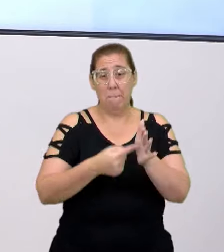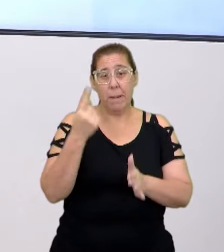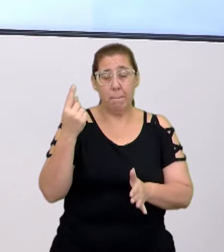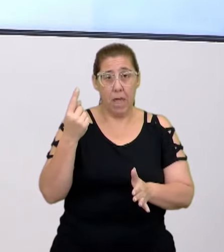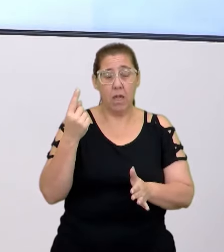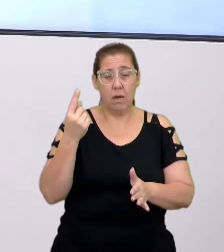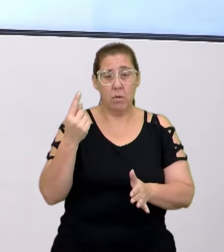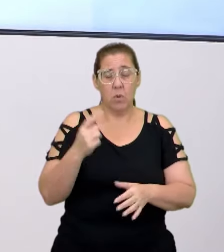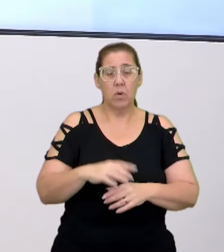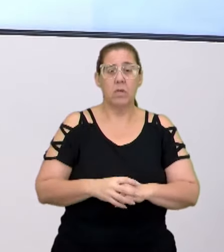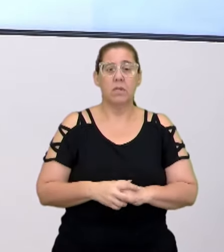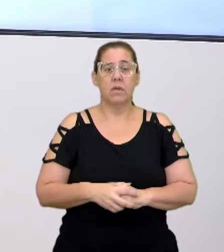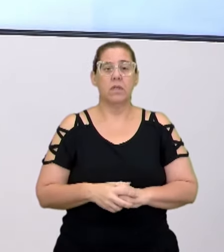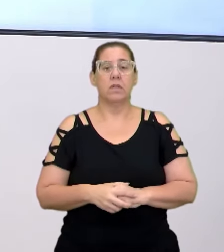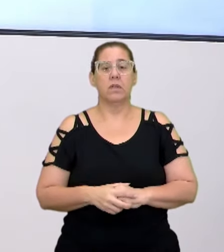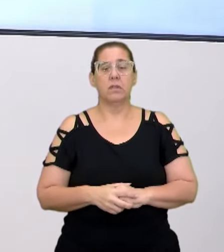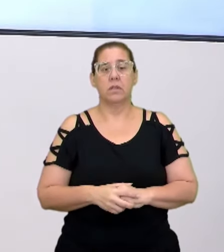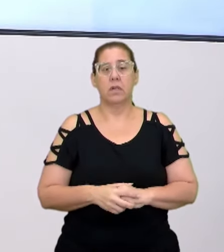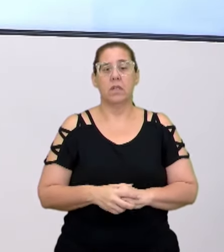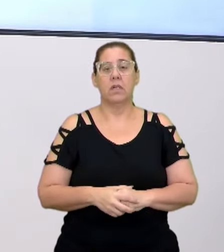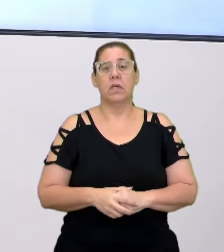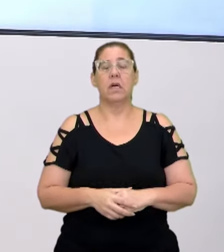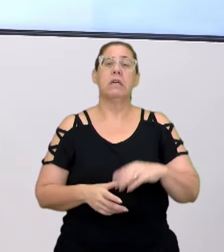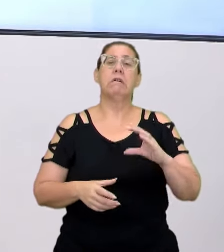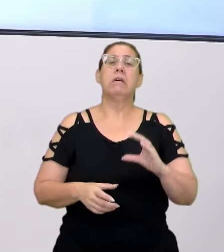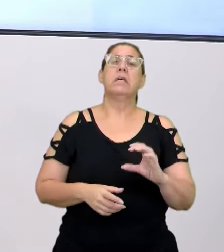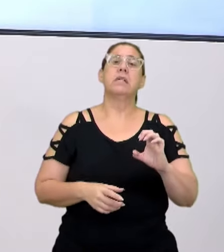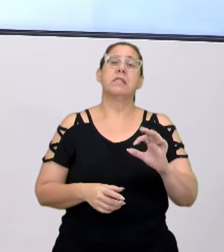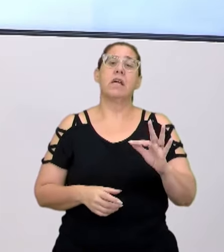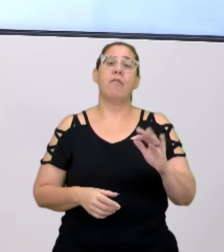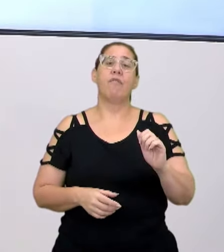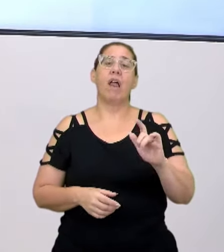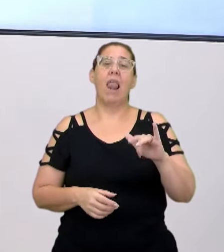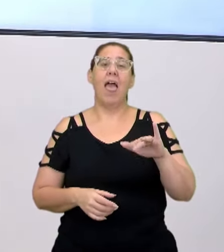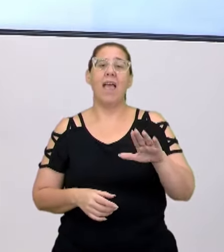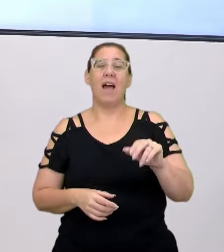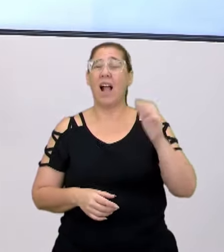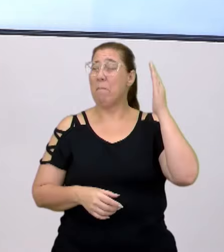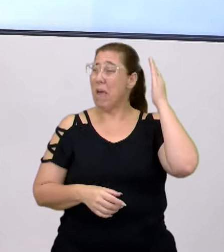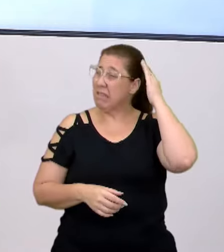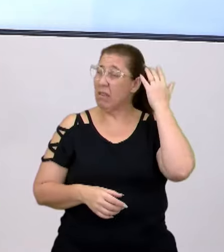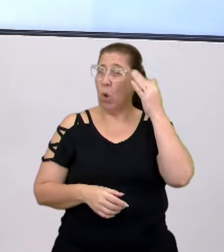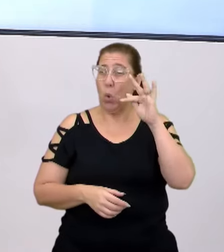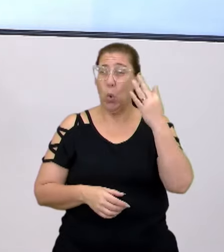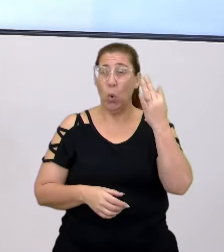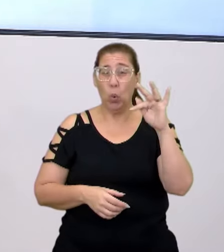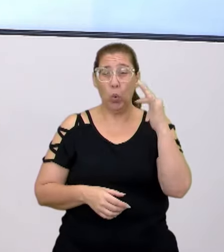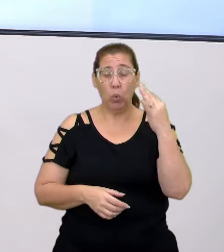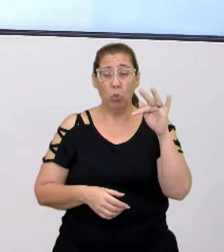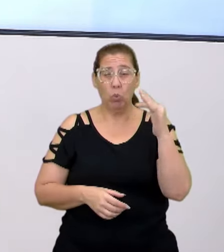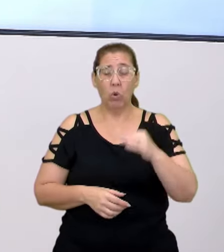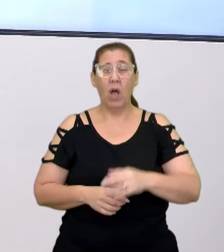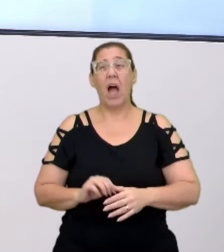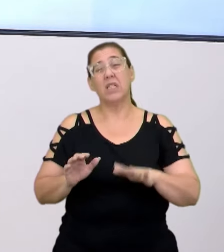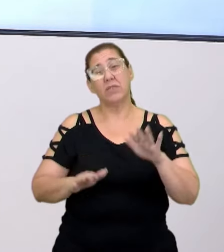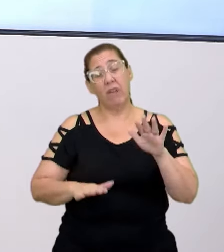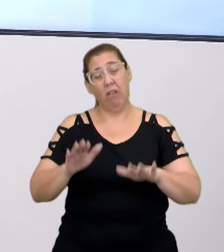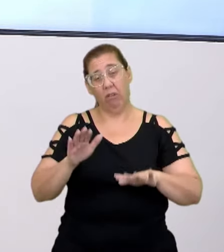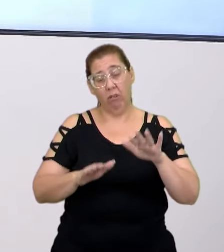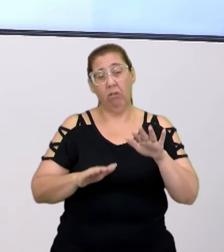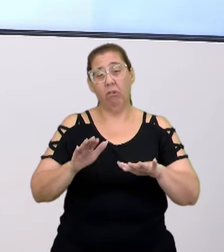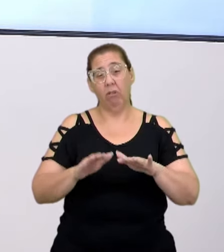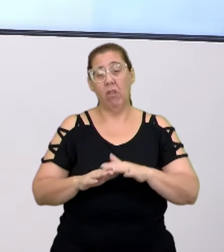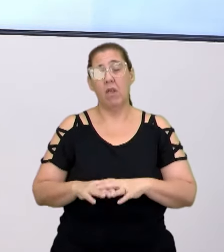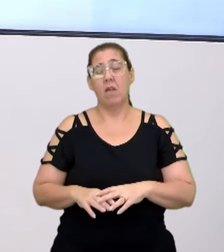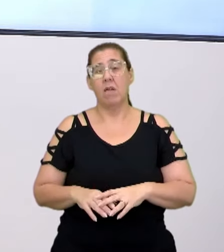coisa, né, é a questão da cefaleia, aquela que nem você ressaltou, né? A dorzinha de cabeça aí, ocasional. Então, não